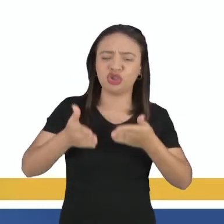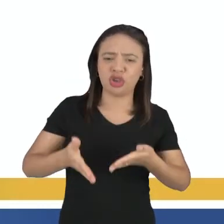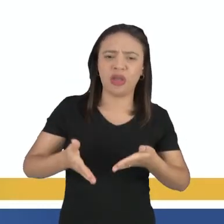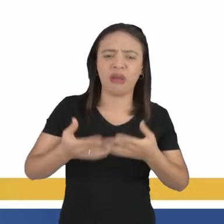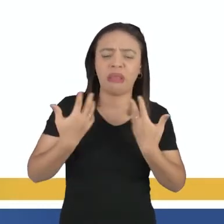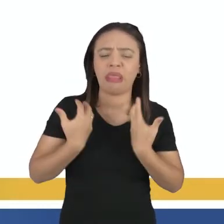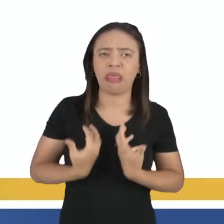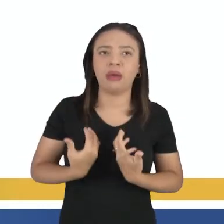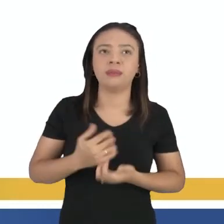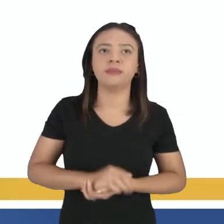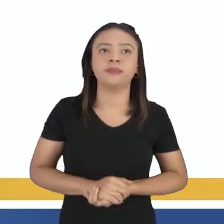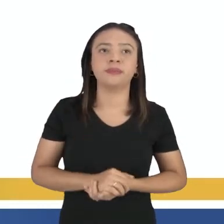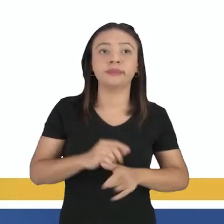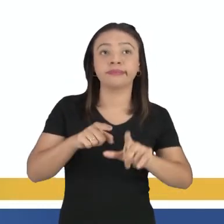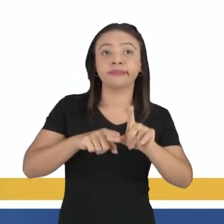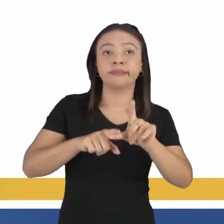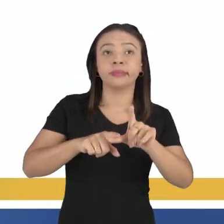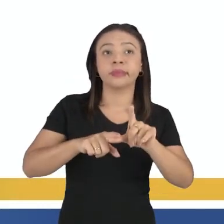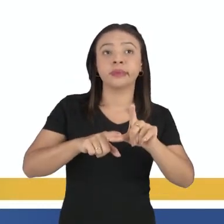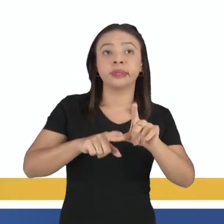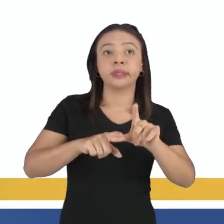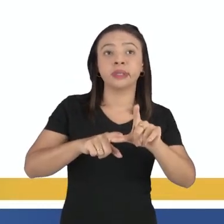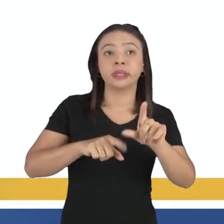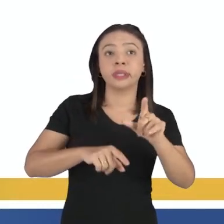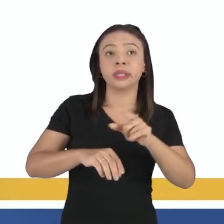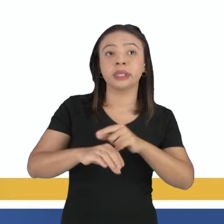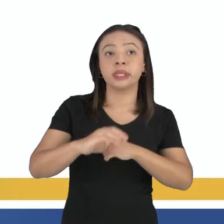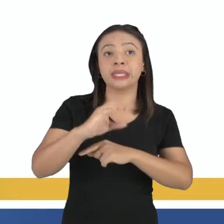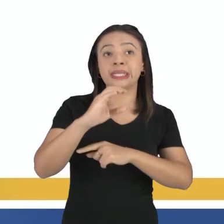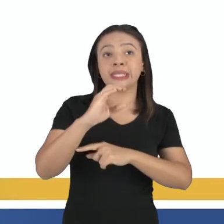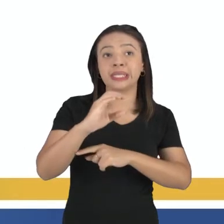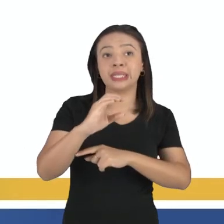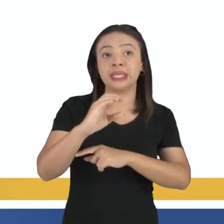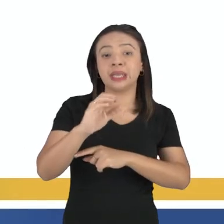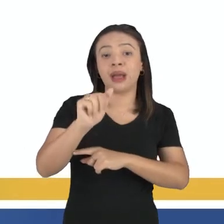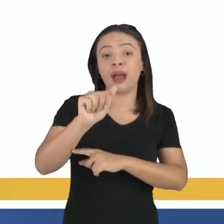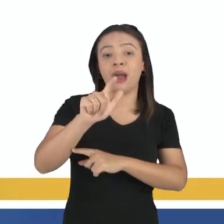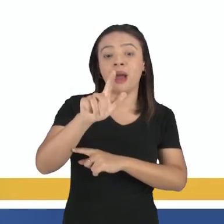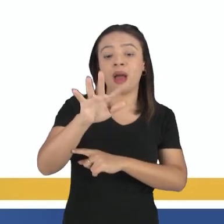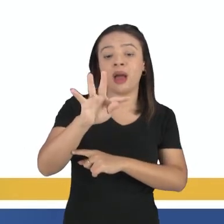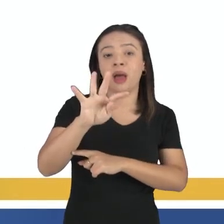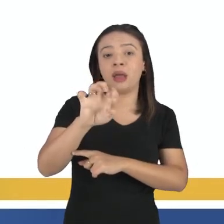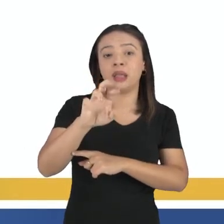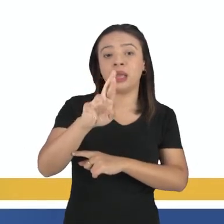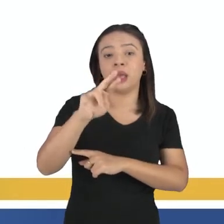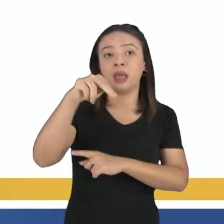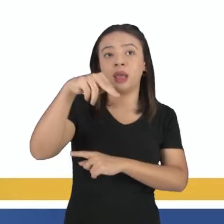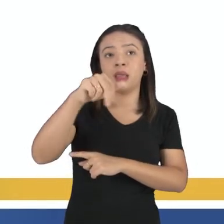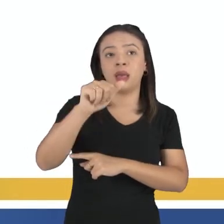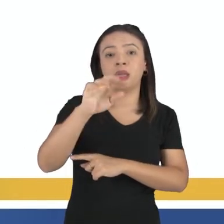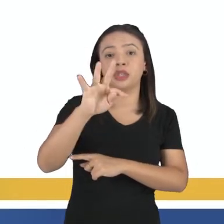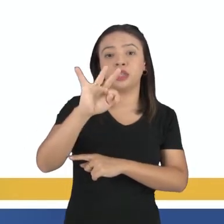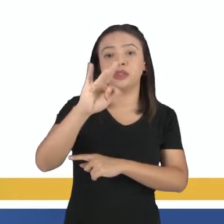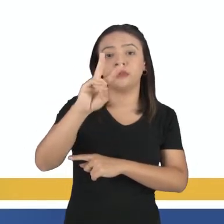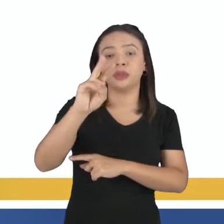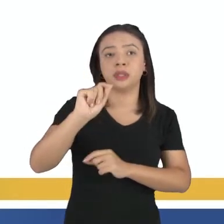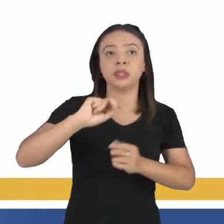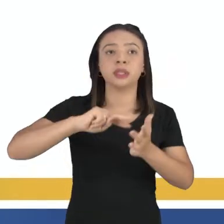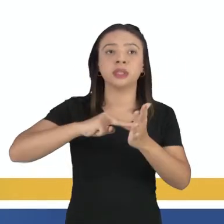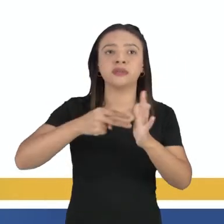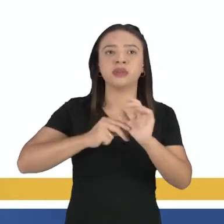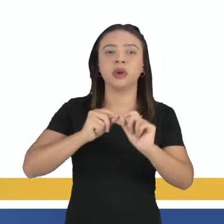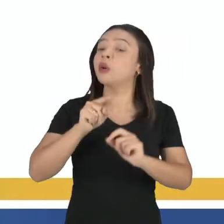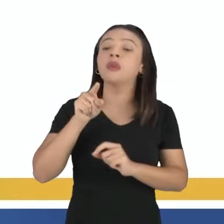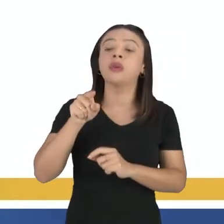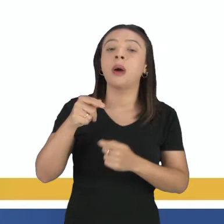E a alternativa? Letra B. Oração coordenada alternativa. Ou tentas se qualificar melhor